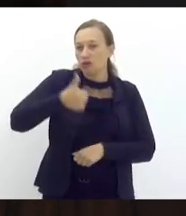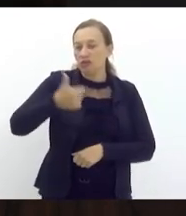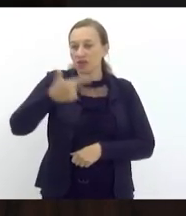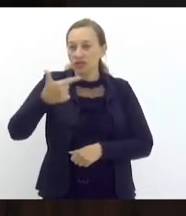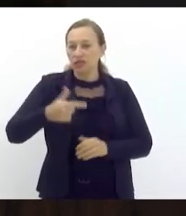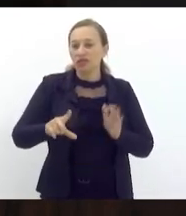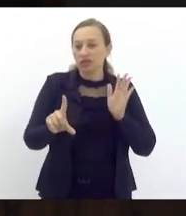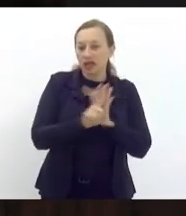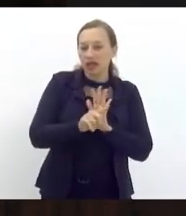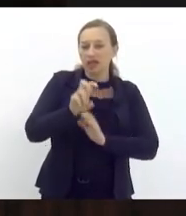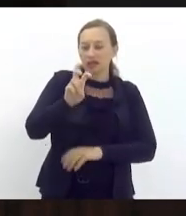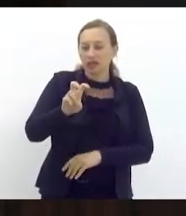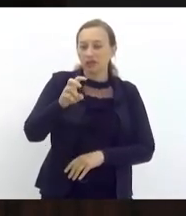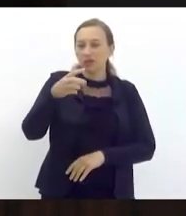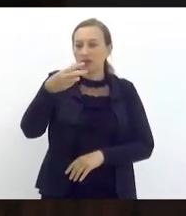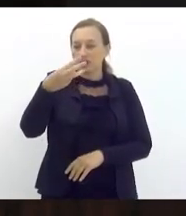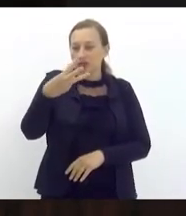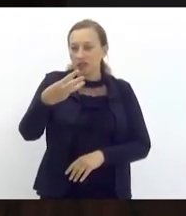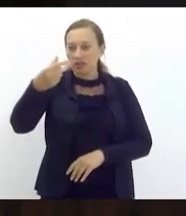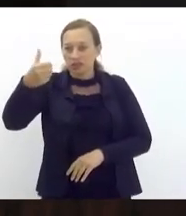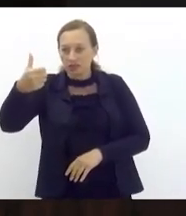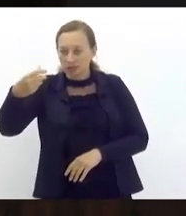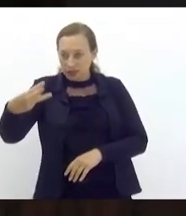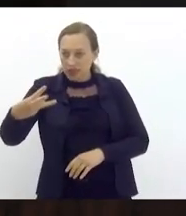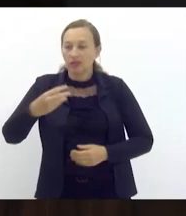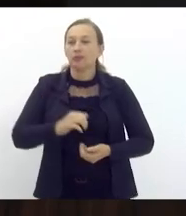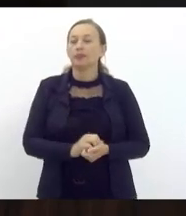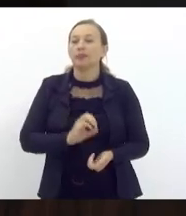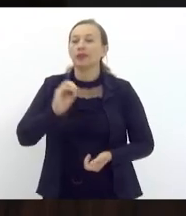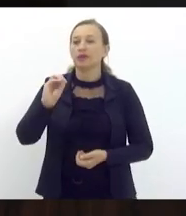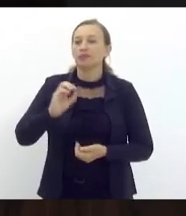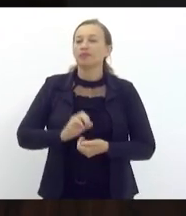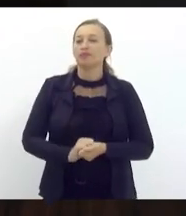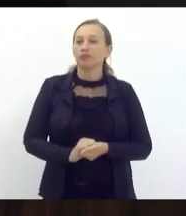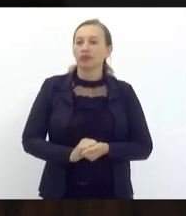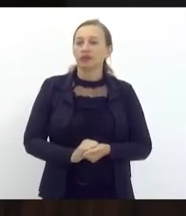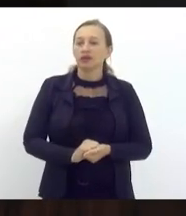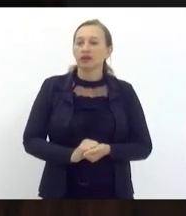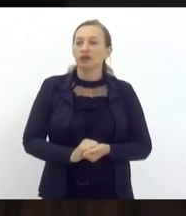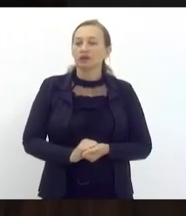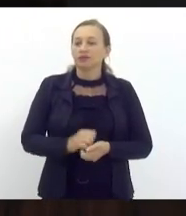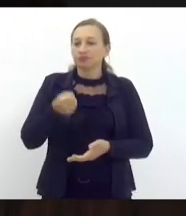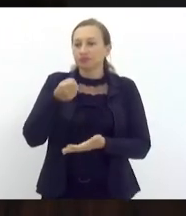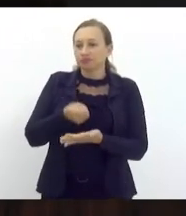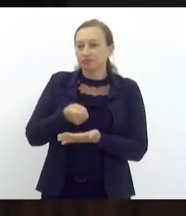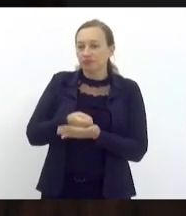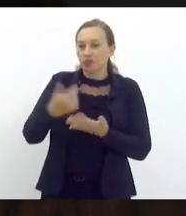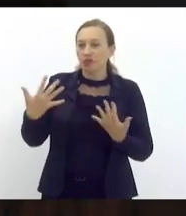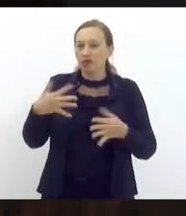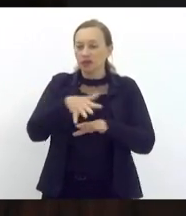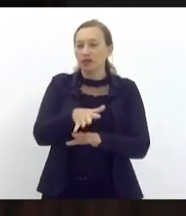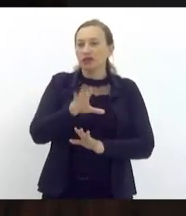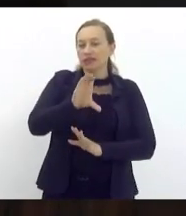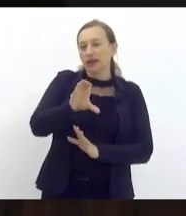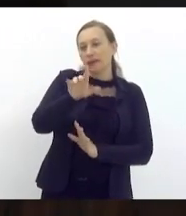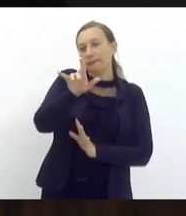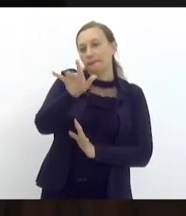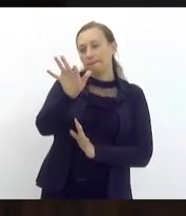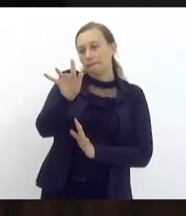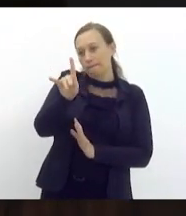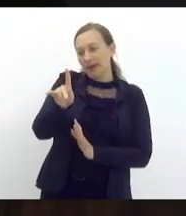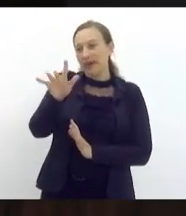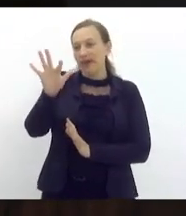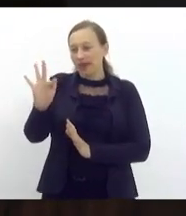5.330 1890 2008 que estabelece a obrigatoriedade da inclusão do CPF ou